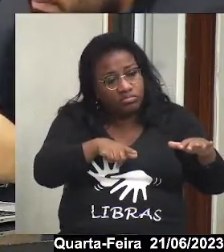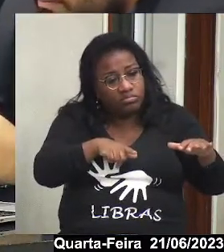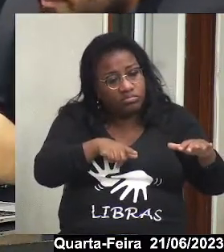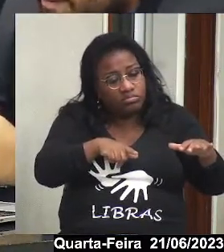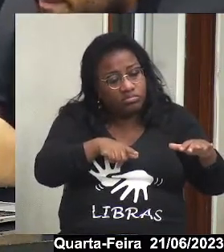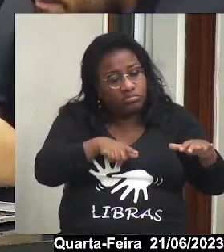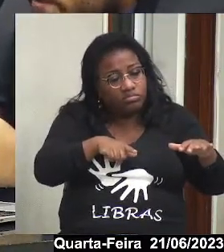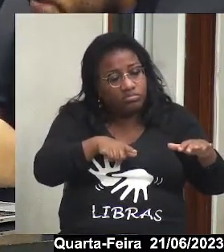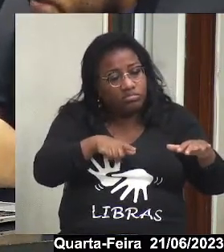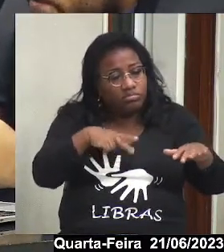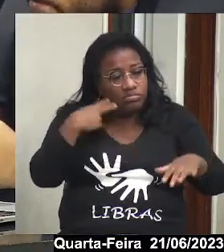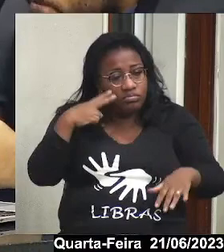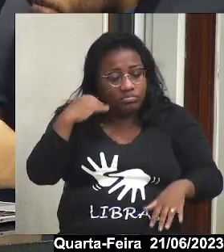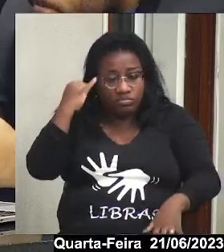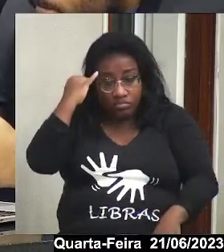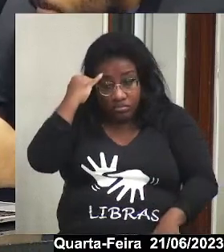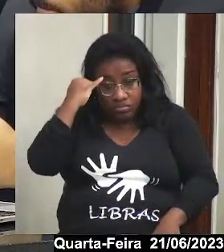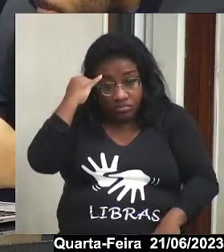Semana passada,